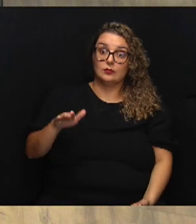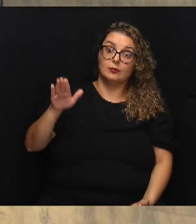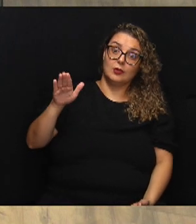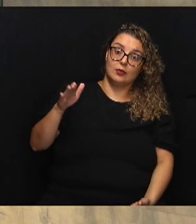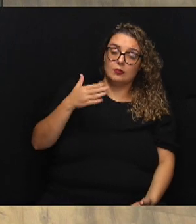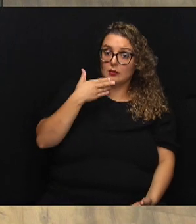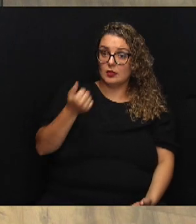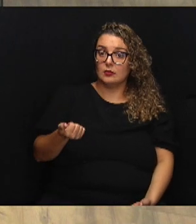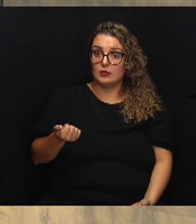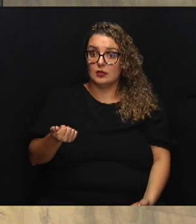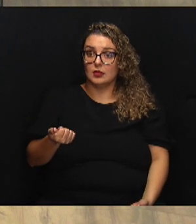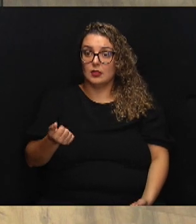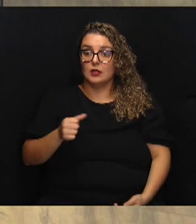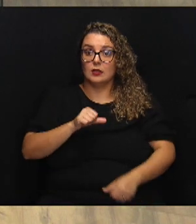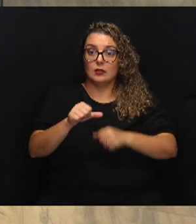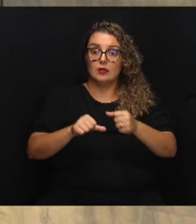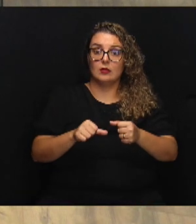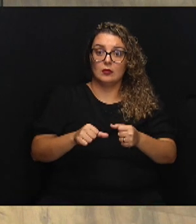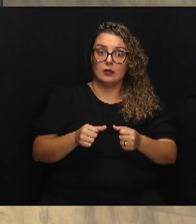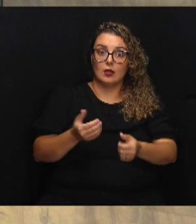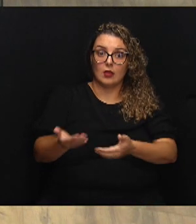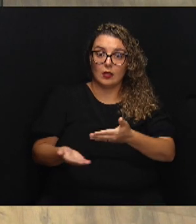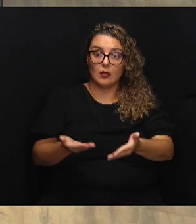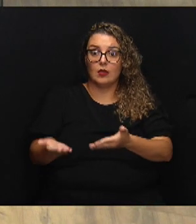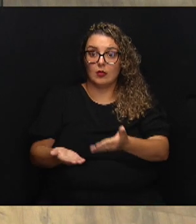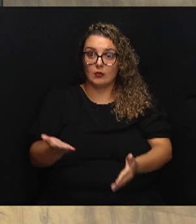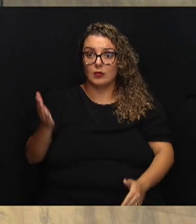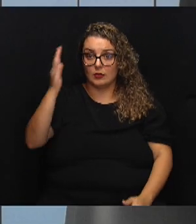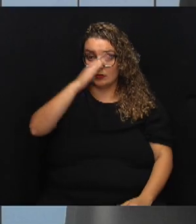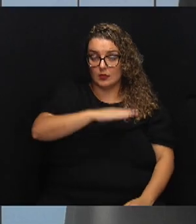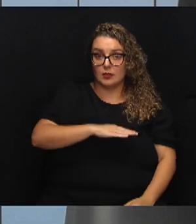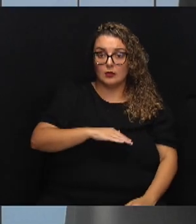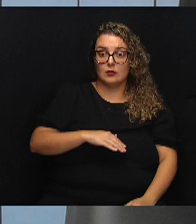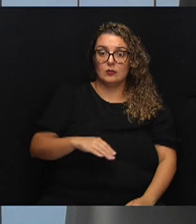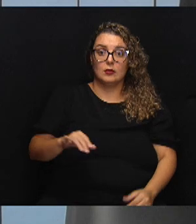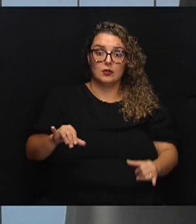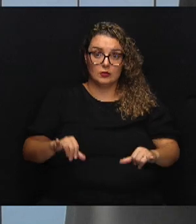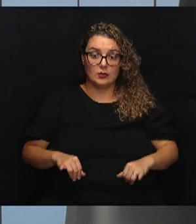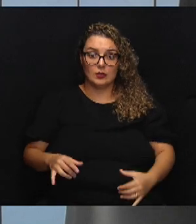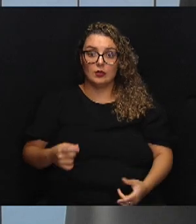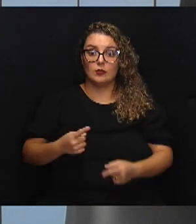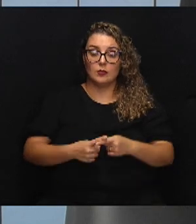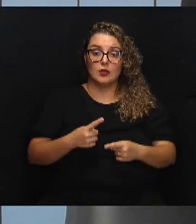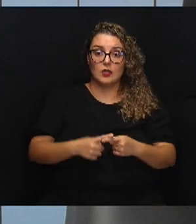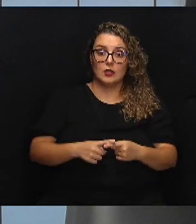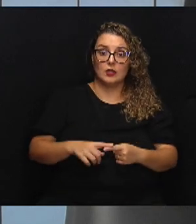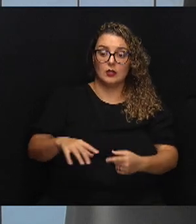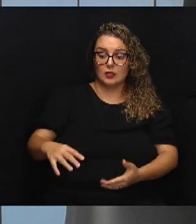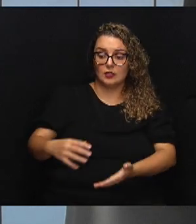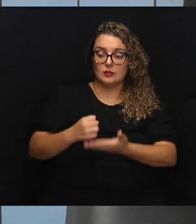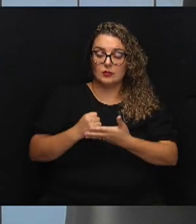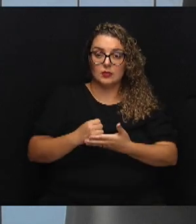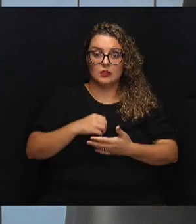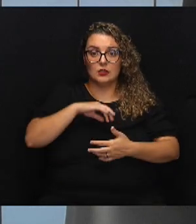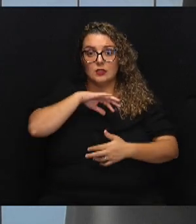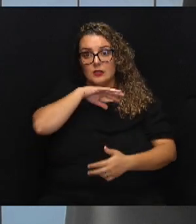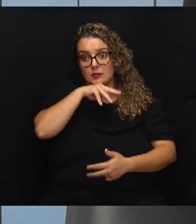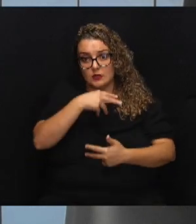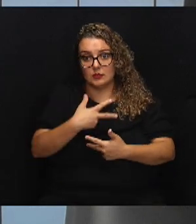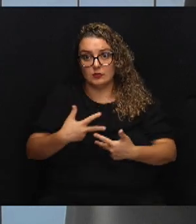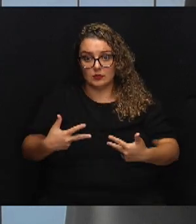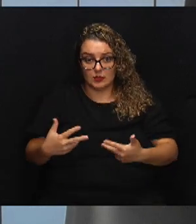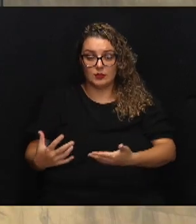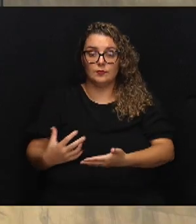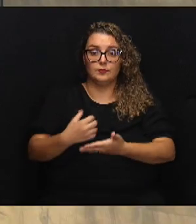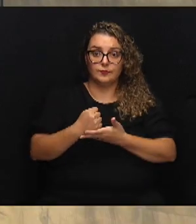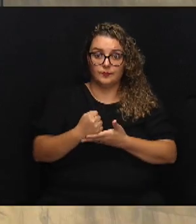ser revertida para o tratamento do animal que sofreu maus tratos. Porque a gente vai lá, resgata o animal, o Permínio sabe, o animal